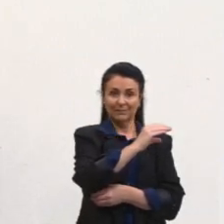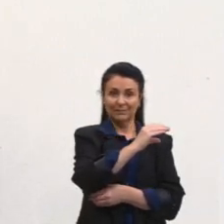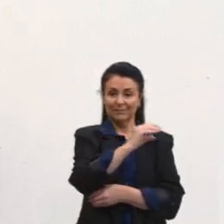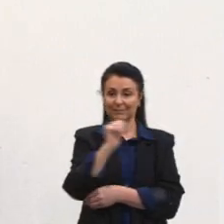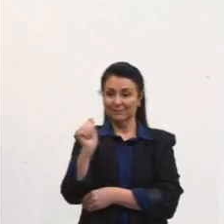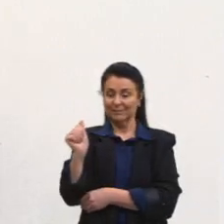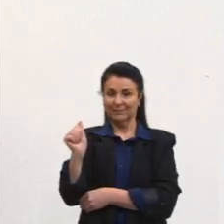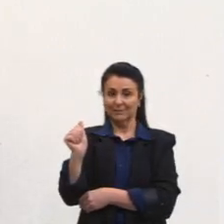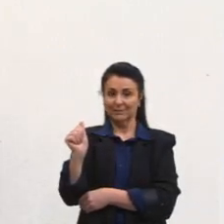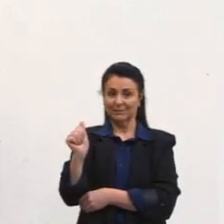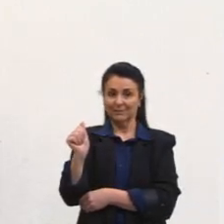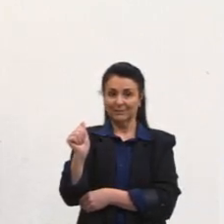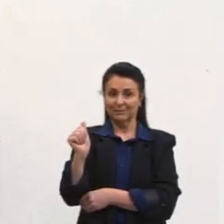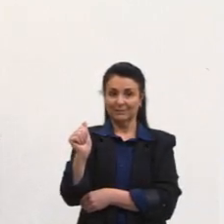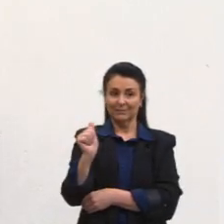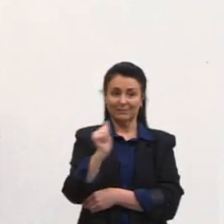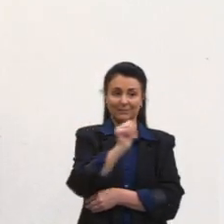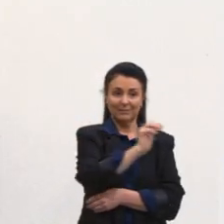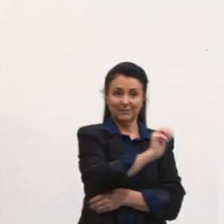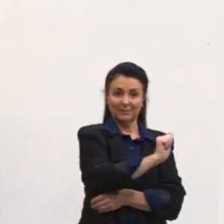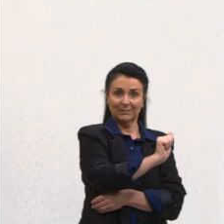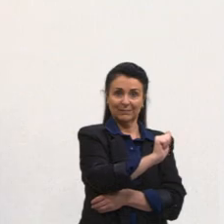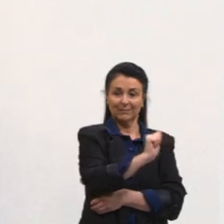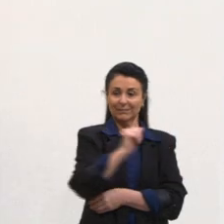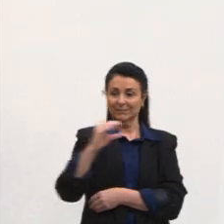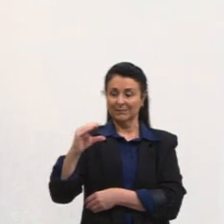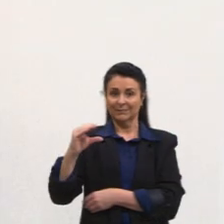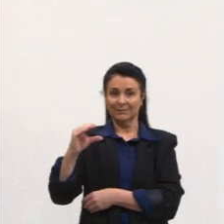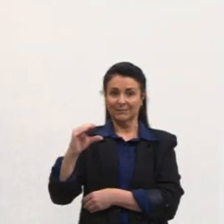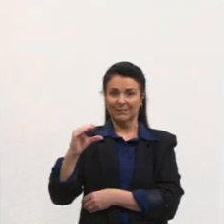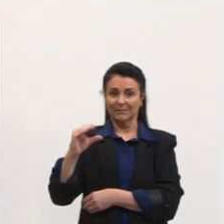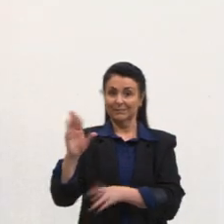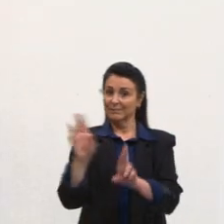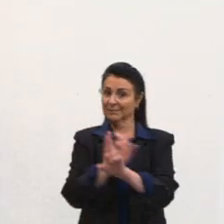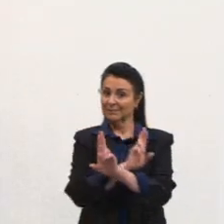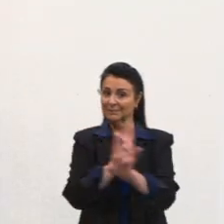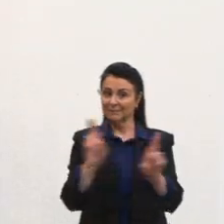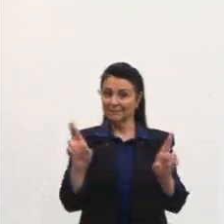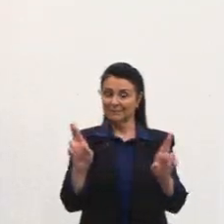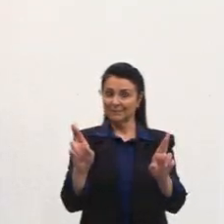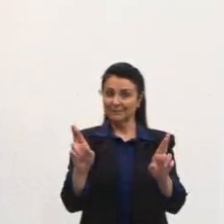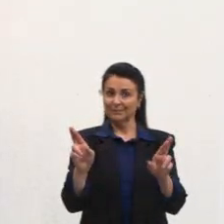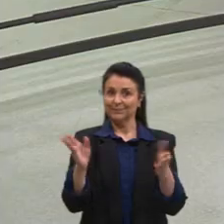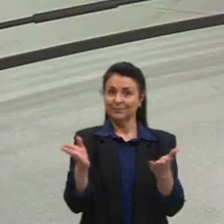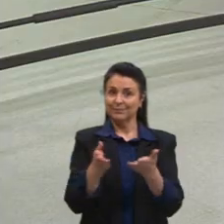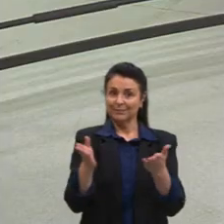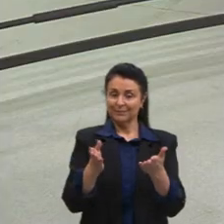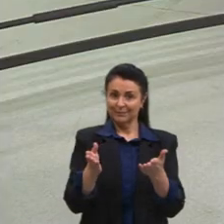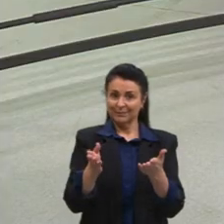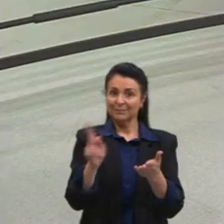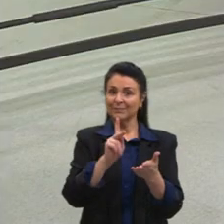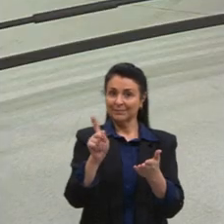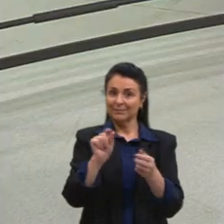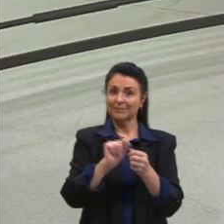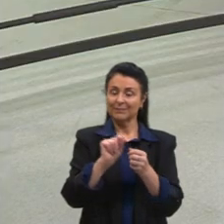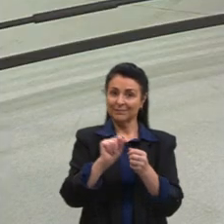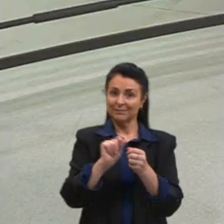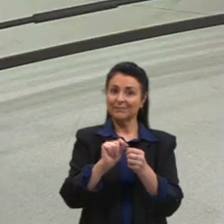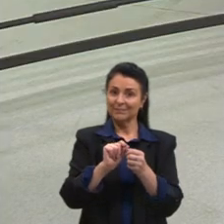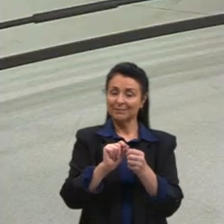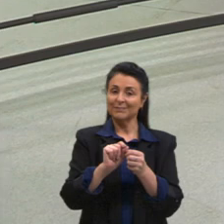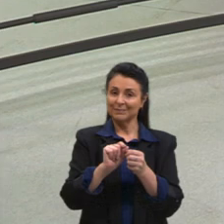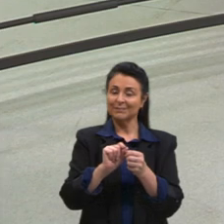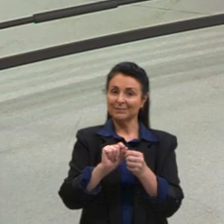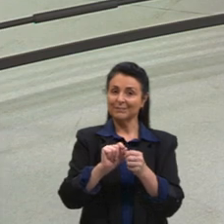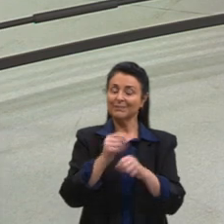com a de ar uns e agora eu vou pegar a caneta vermelha então para